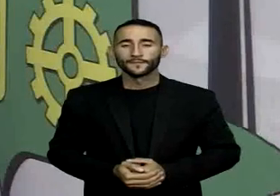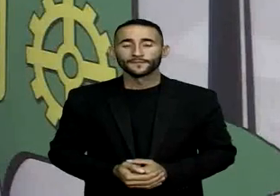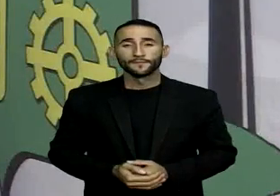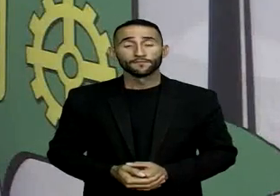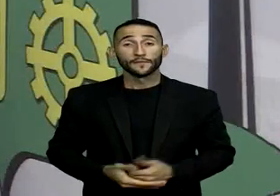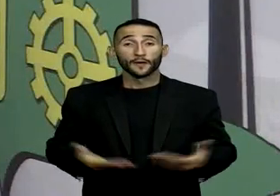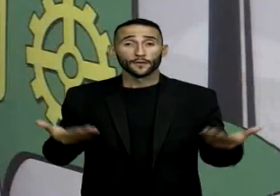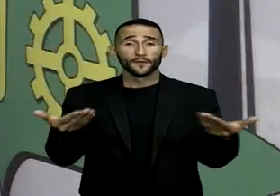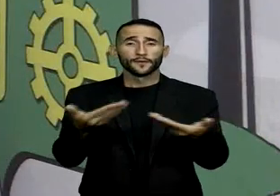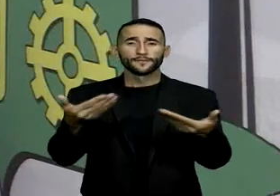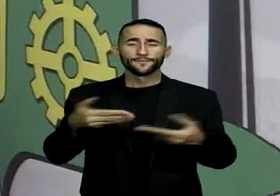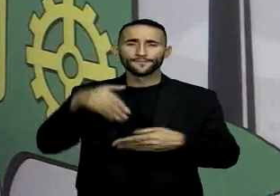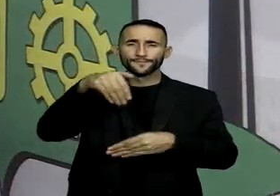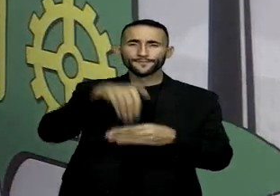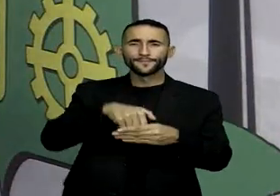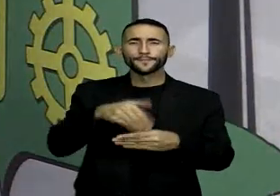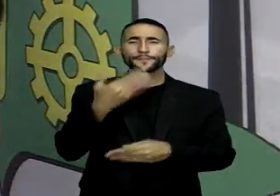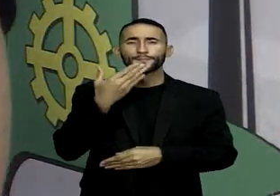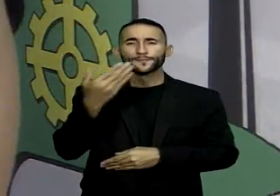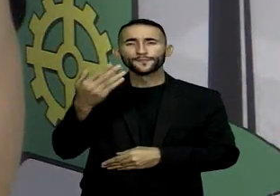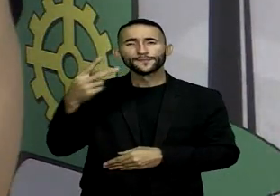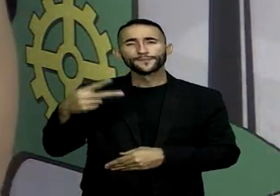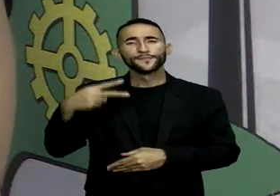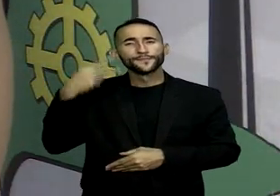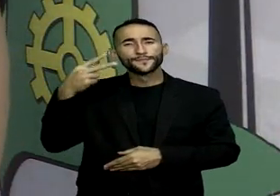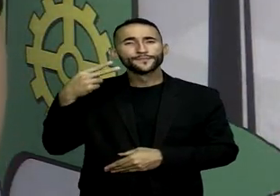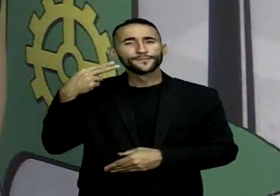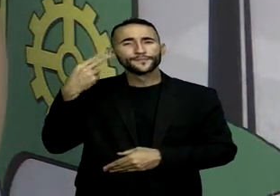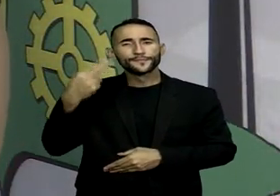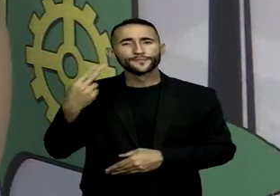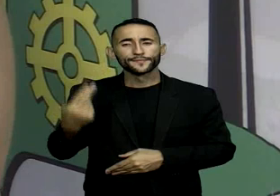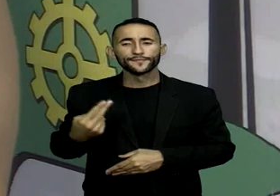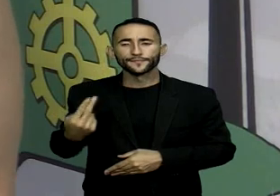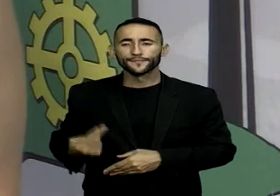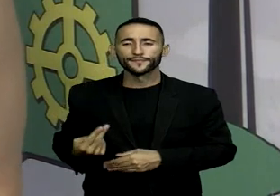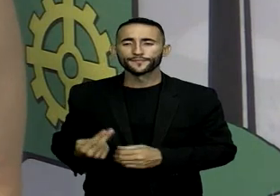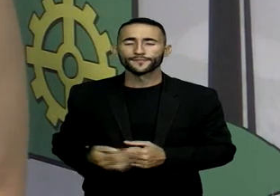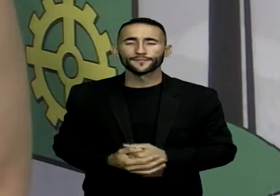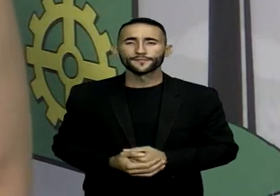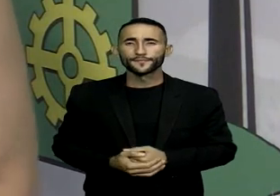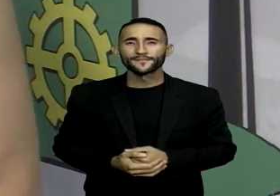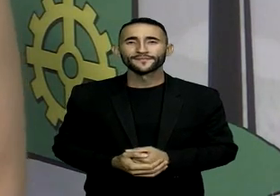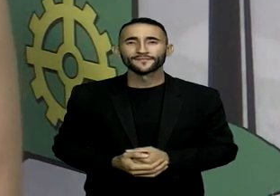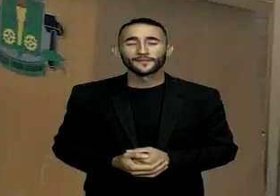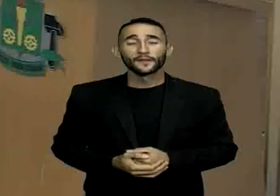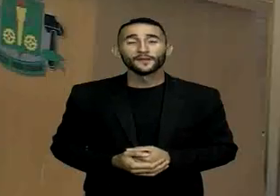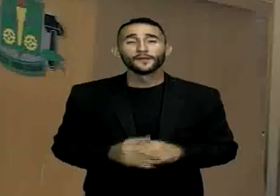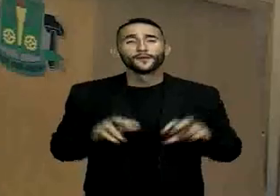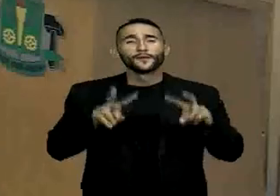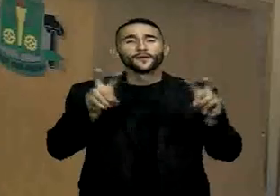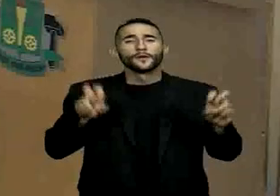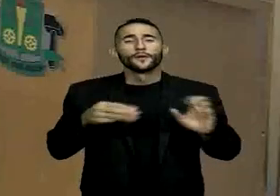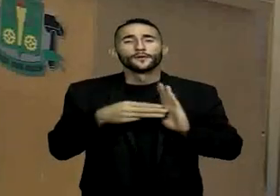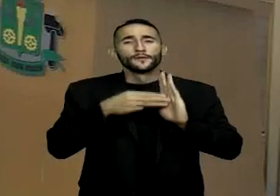Está em votação o pedido verbal da nobre vereadora Ana Paula Rossi para inversão de pauta da moção de